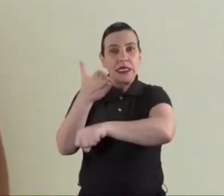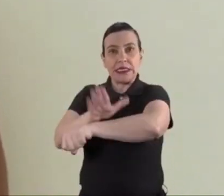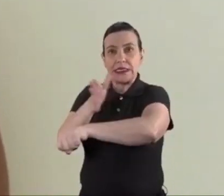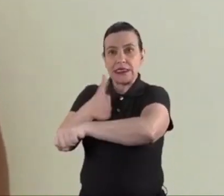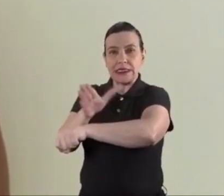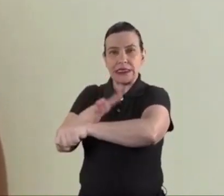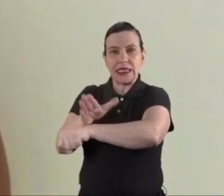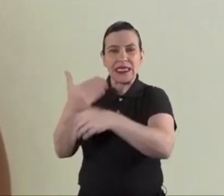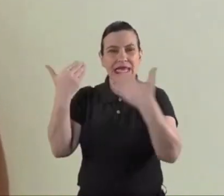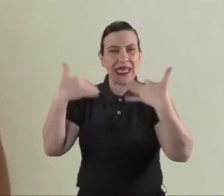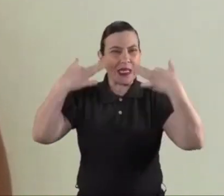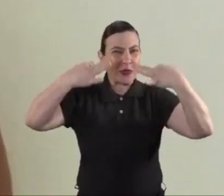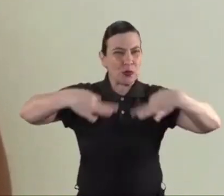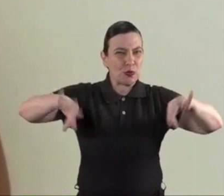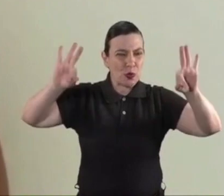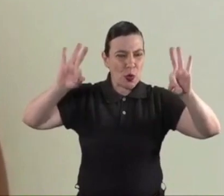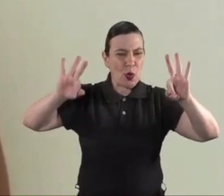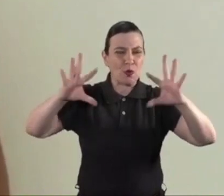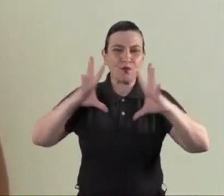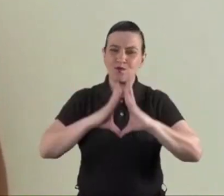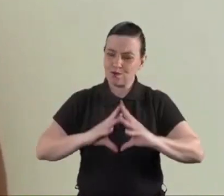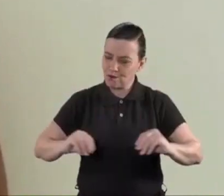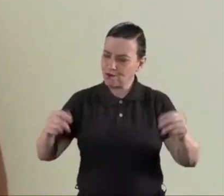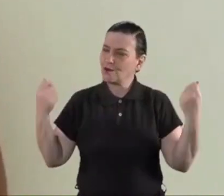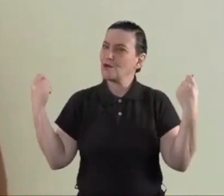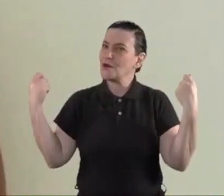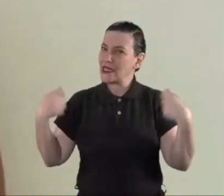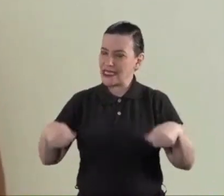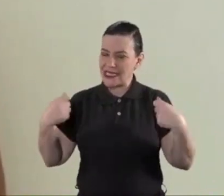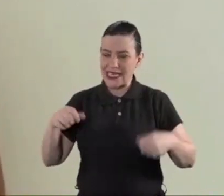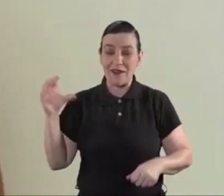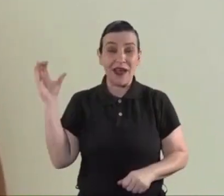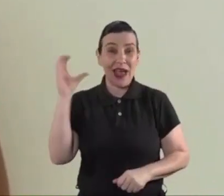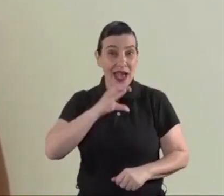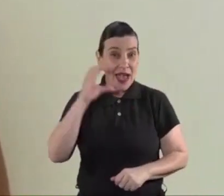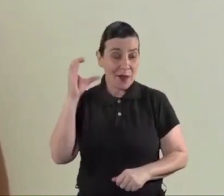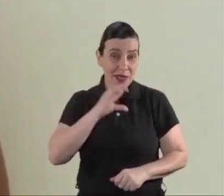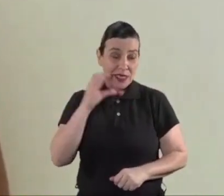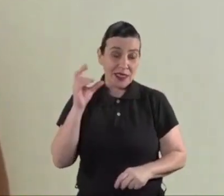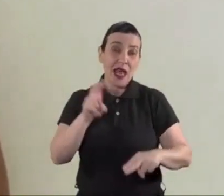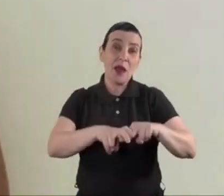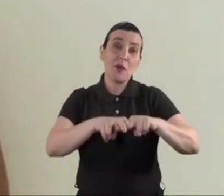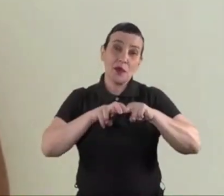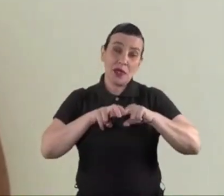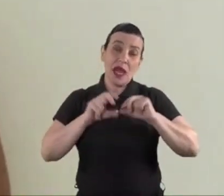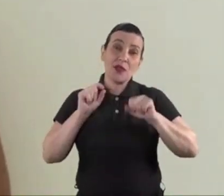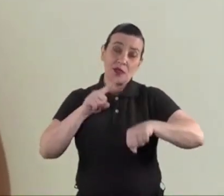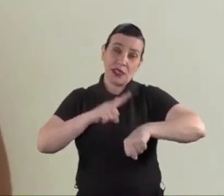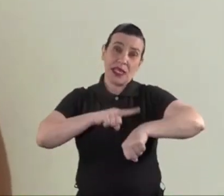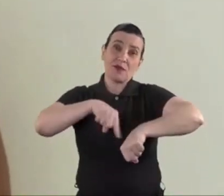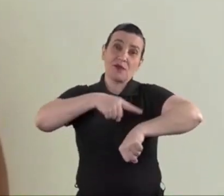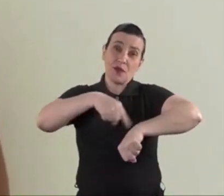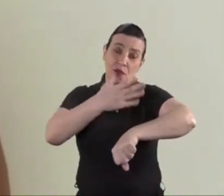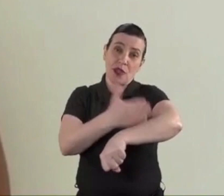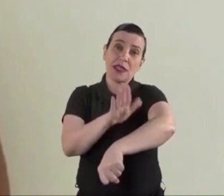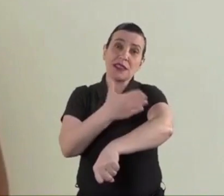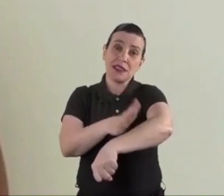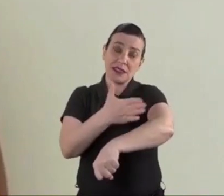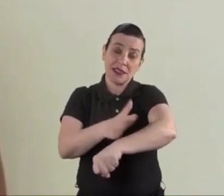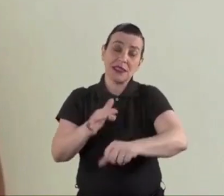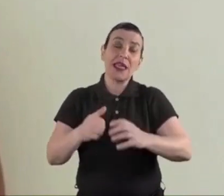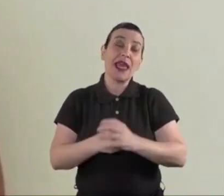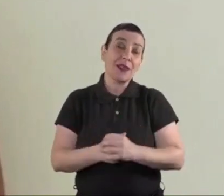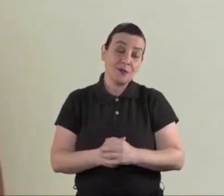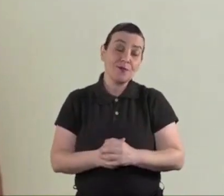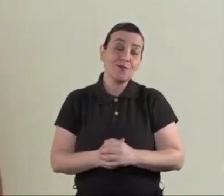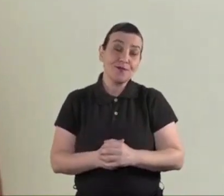muscular tardia fosse resolvida de uma maneira mais rápida, por conta que da carga horária de treino. E aí